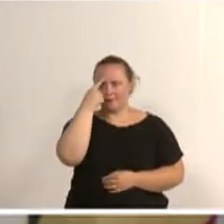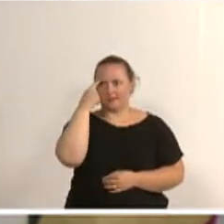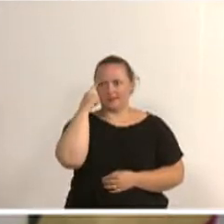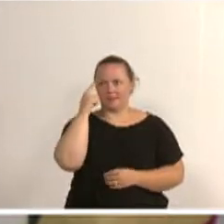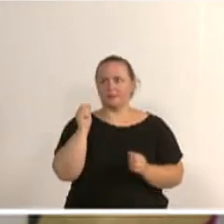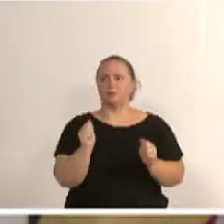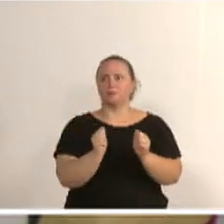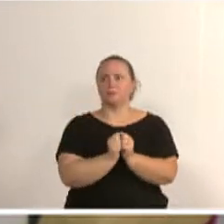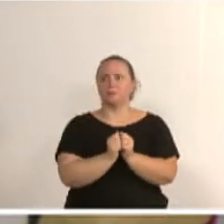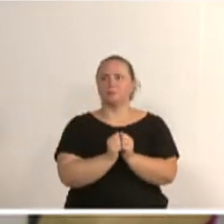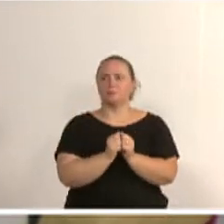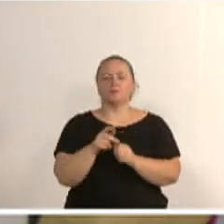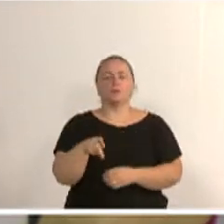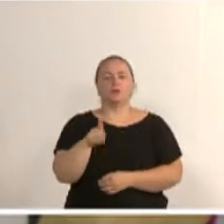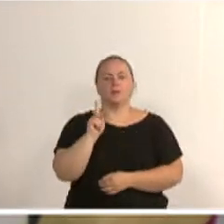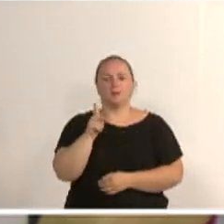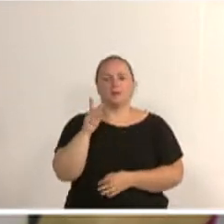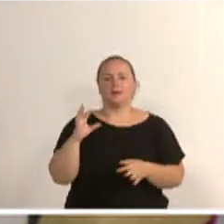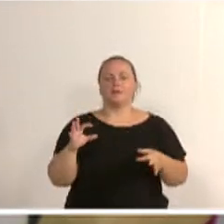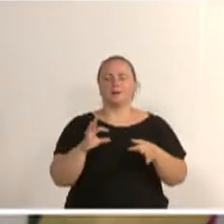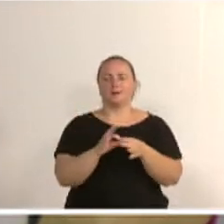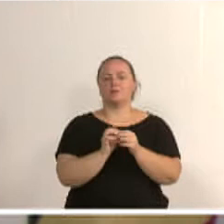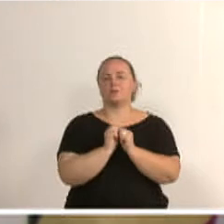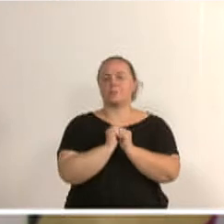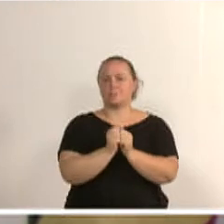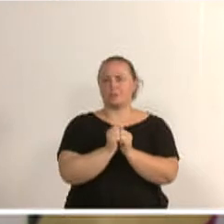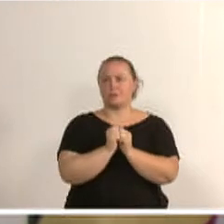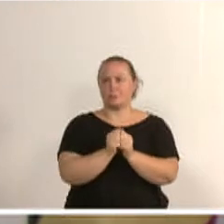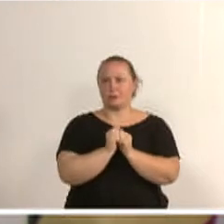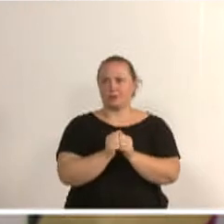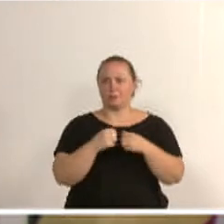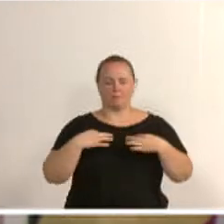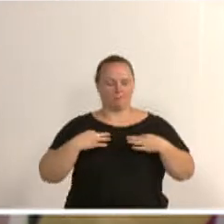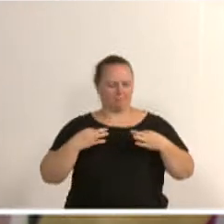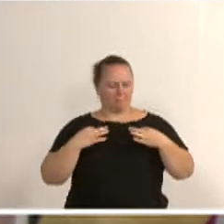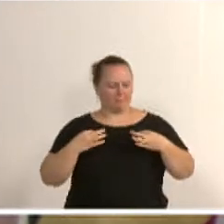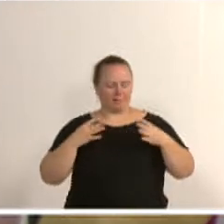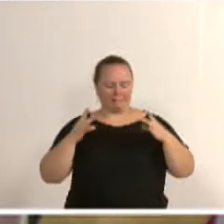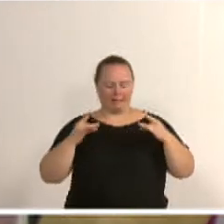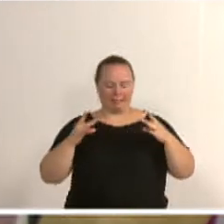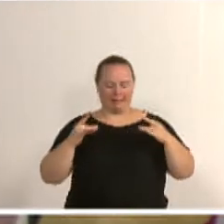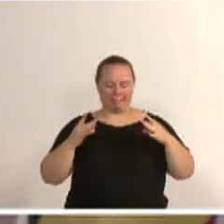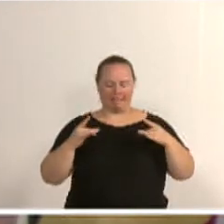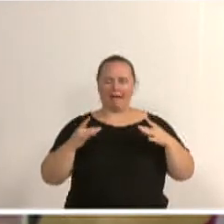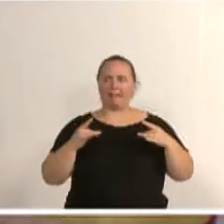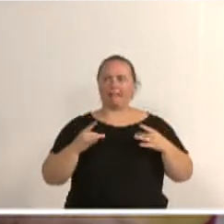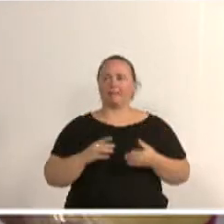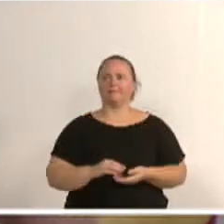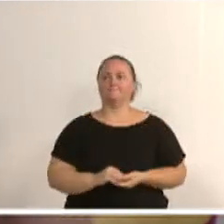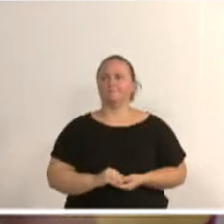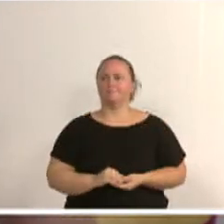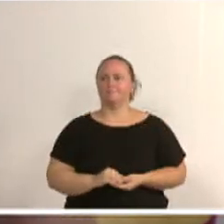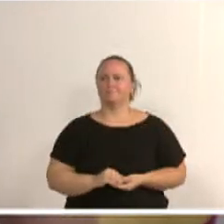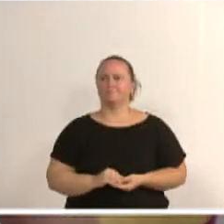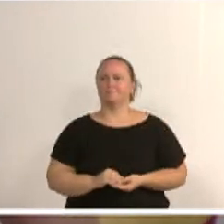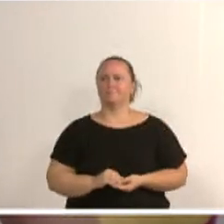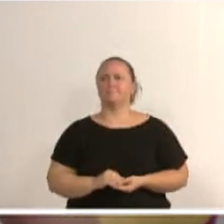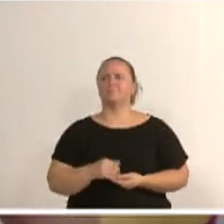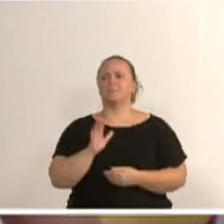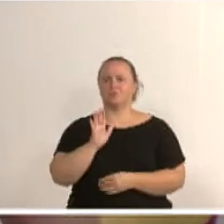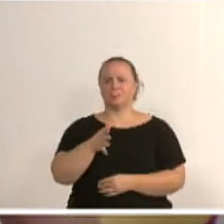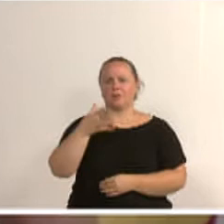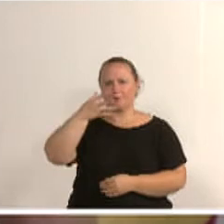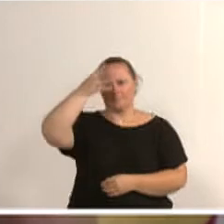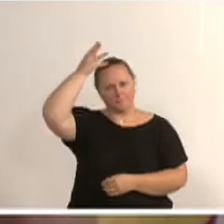andou alguns quilômetros lá comigo, ele sabe, ele estava a camisa velha molhada igual a minha. O Matias também